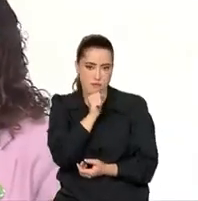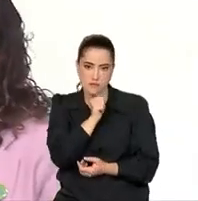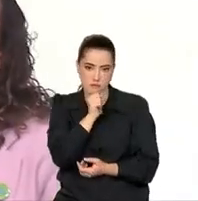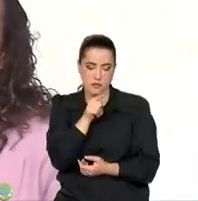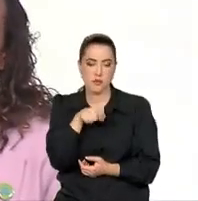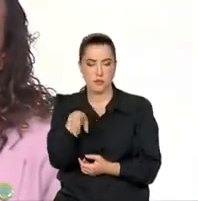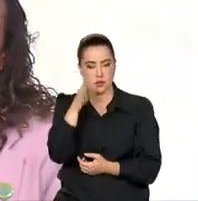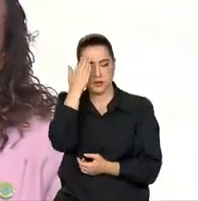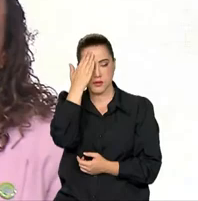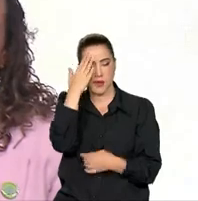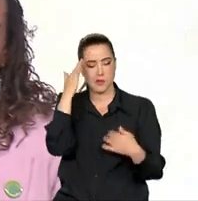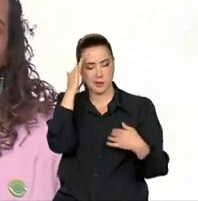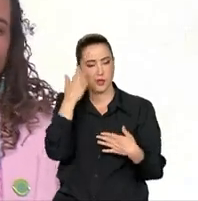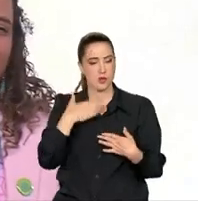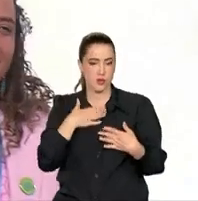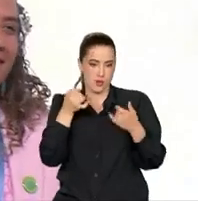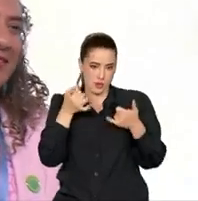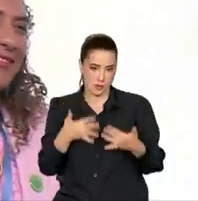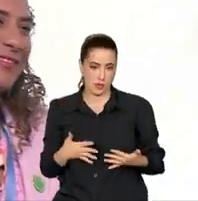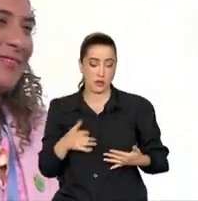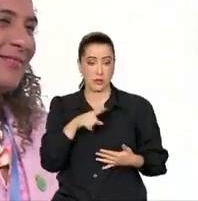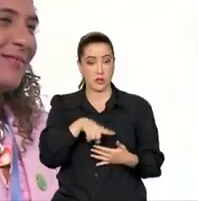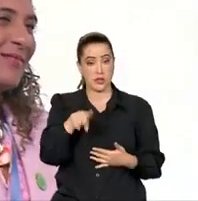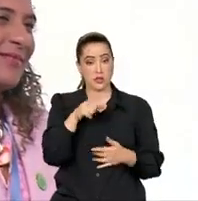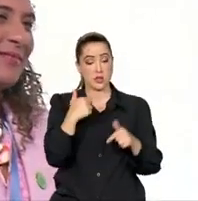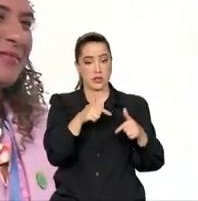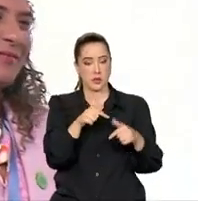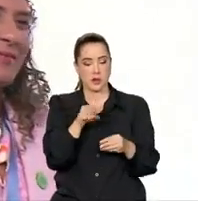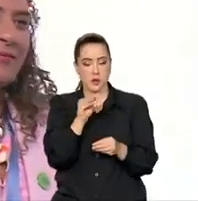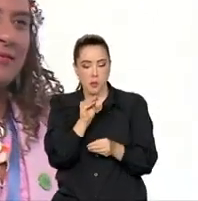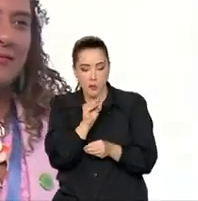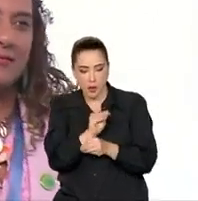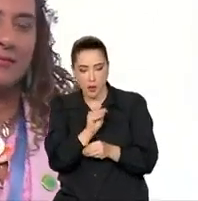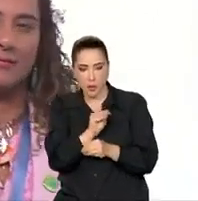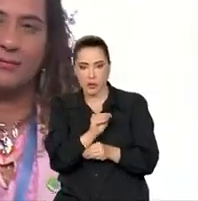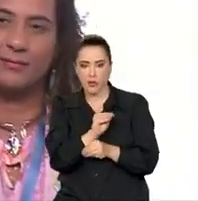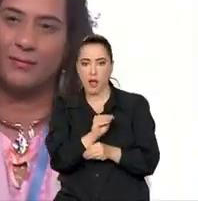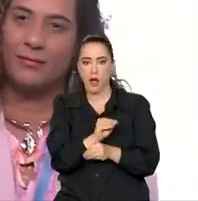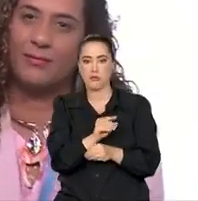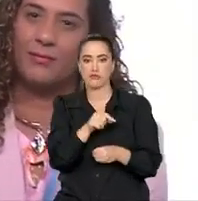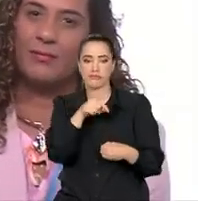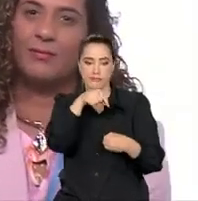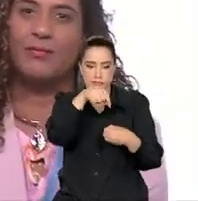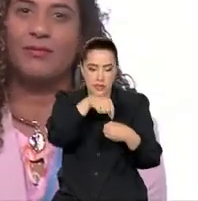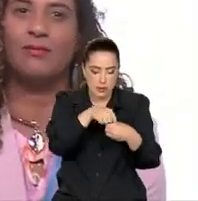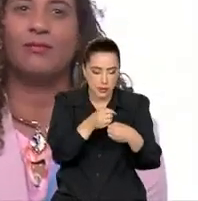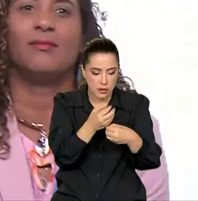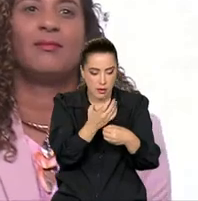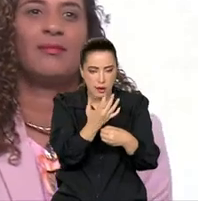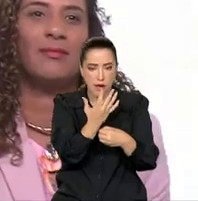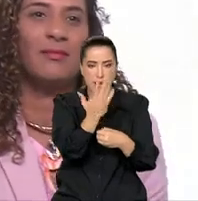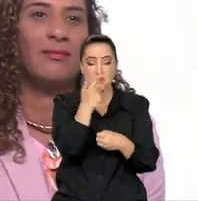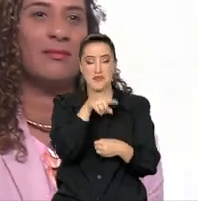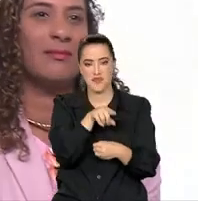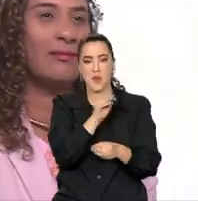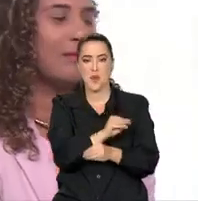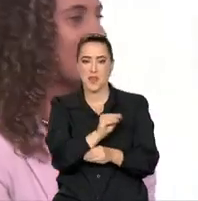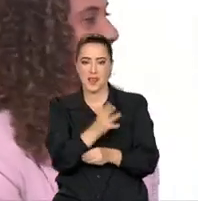gente está trabalhando é para garantir as condições, né, de não perder ninguém. Esse acompanhamento com